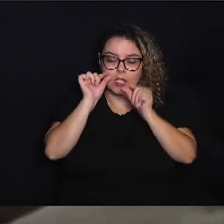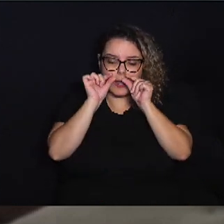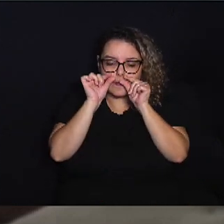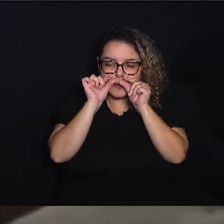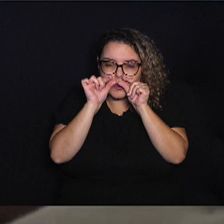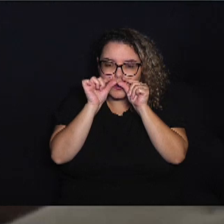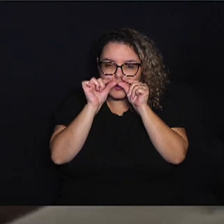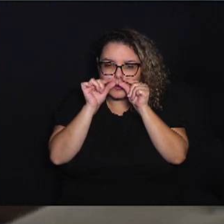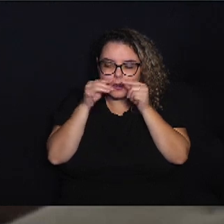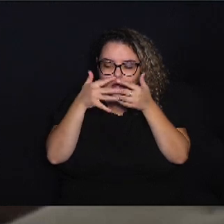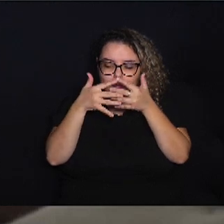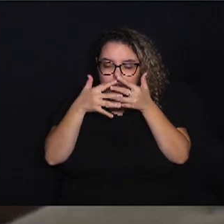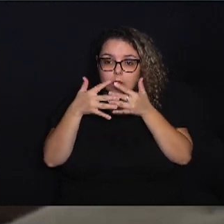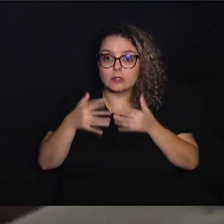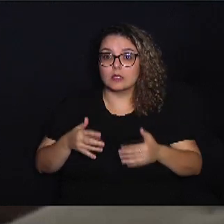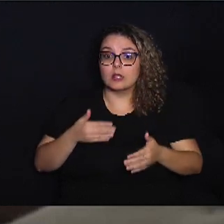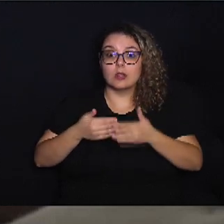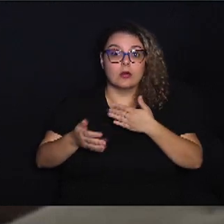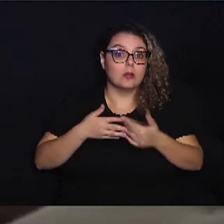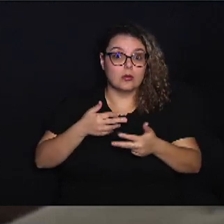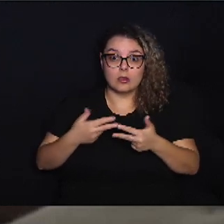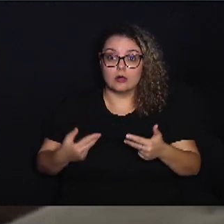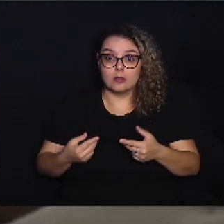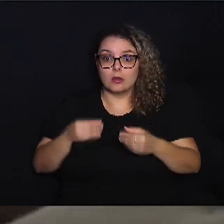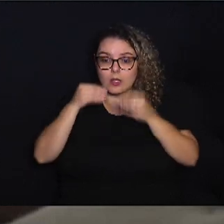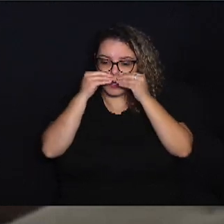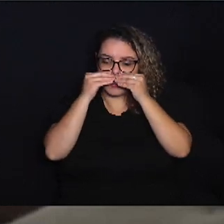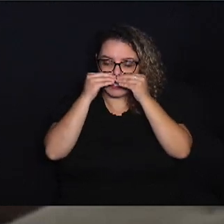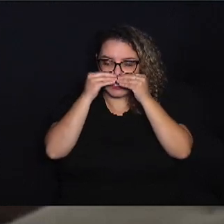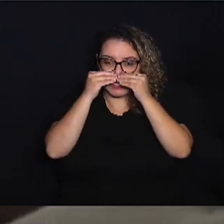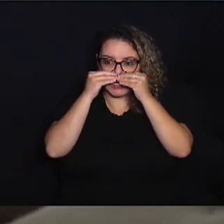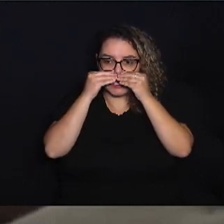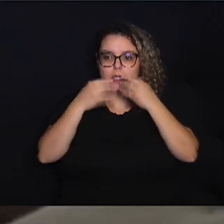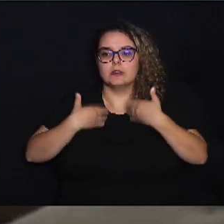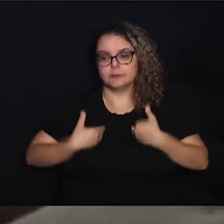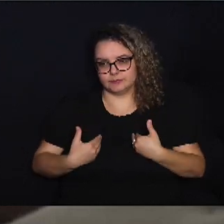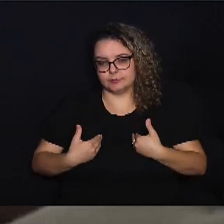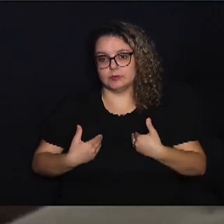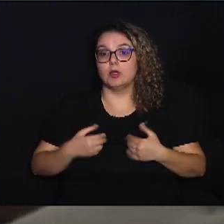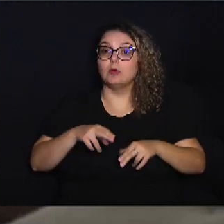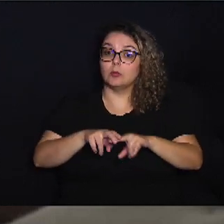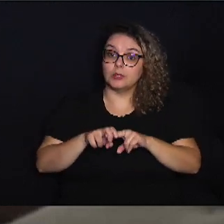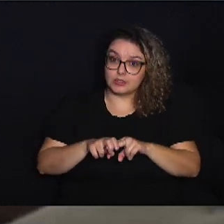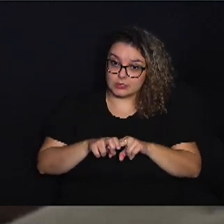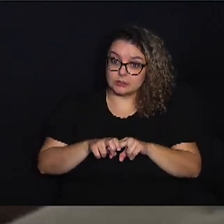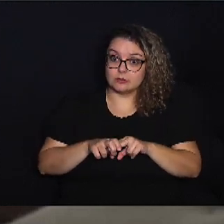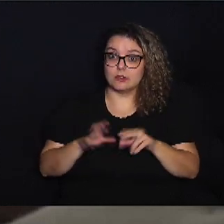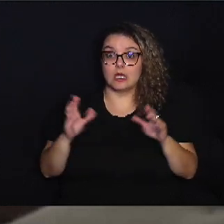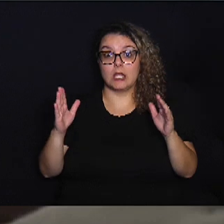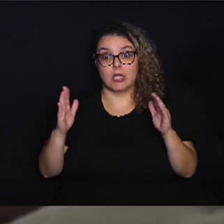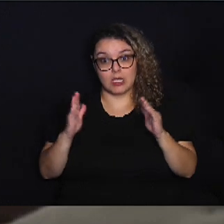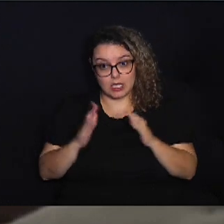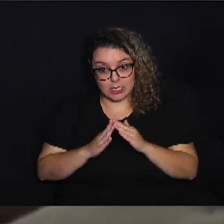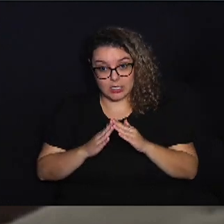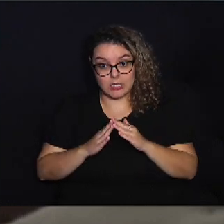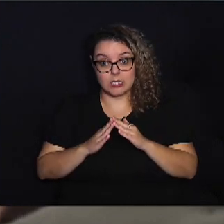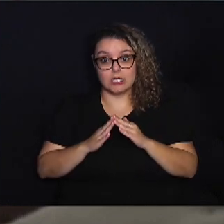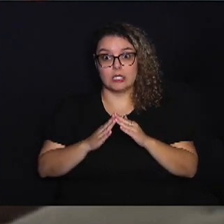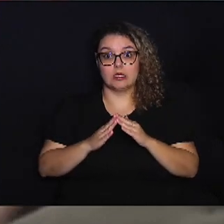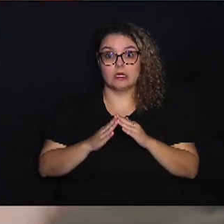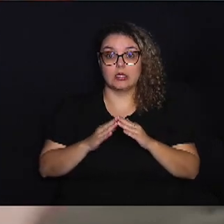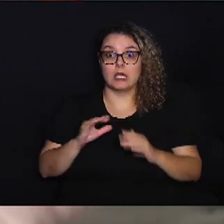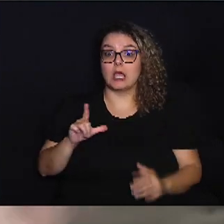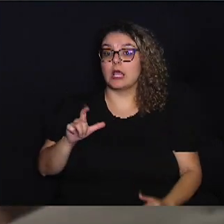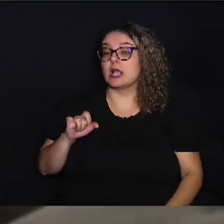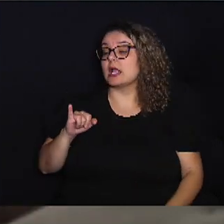as vias aéreas. Então, qualquer coisa vai entupir e pode causar cansaço. Portanto, a casa precisa ser aquela casa clean,